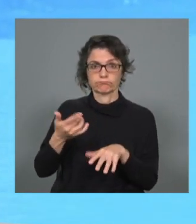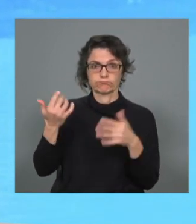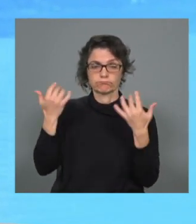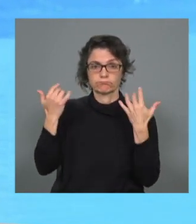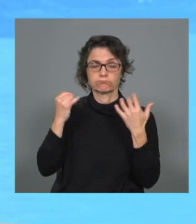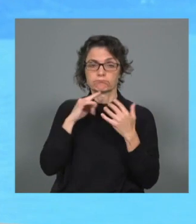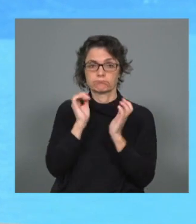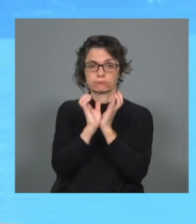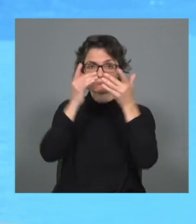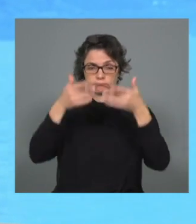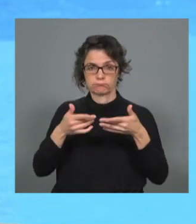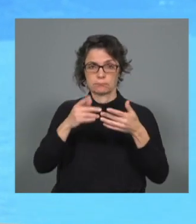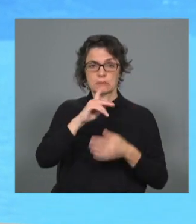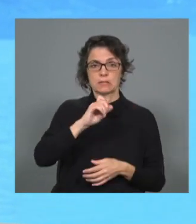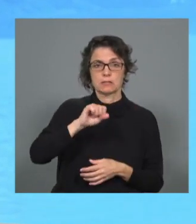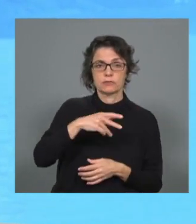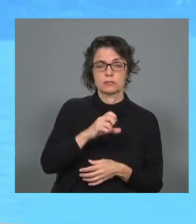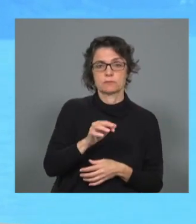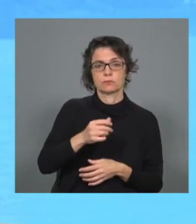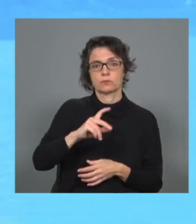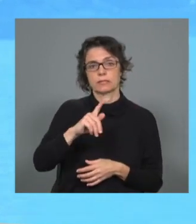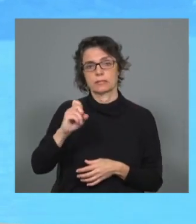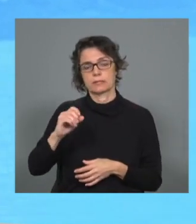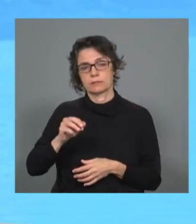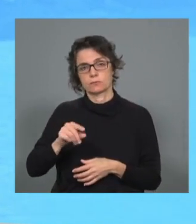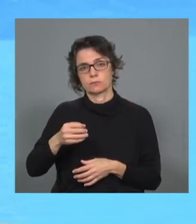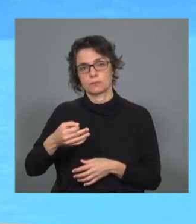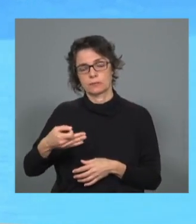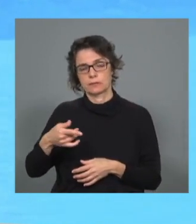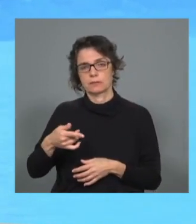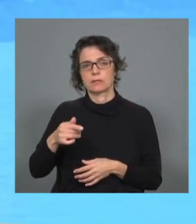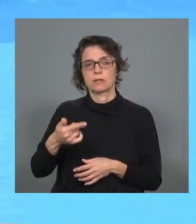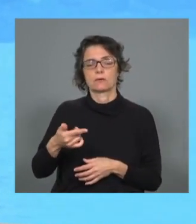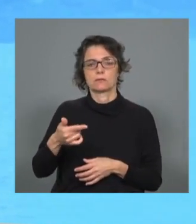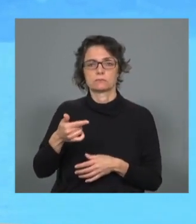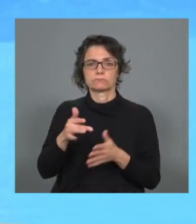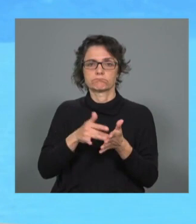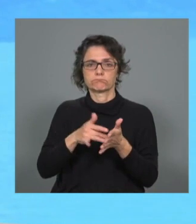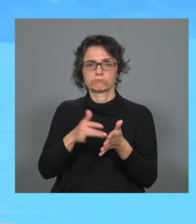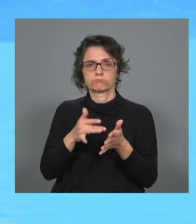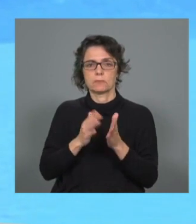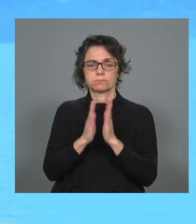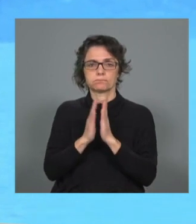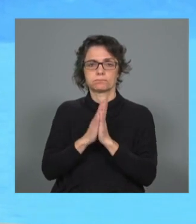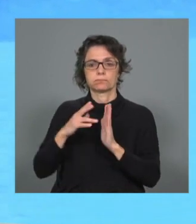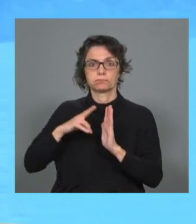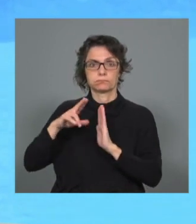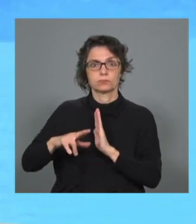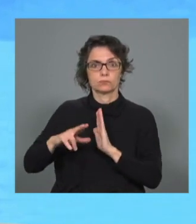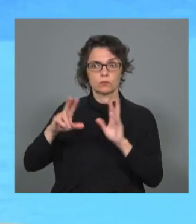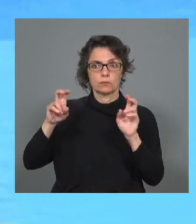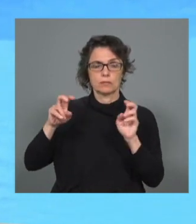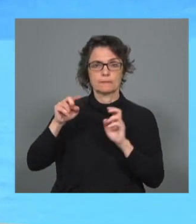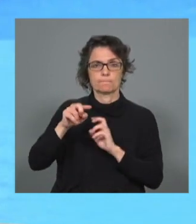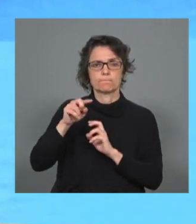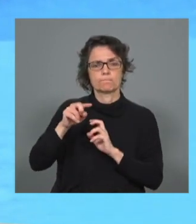em agência.eclésia.pt. Agora o livro Religião em Portugal, análise sociológica. O seu autor é